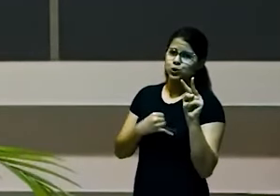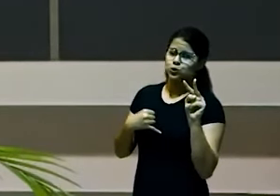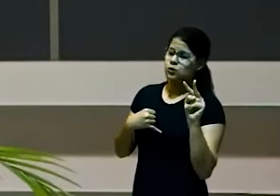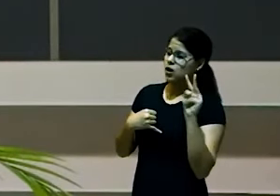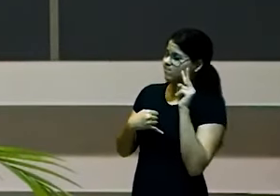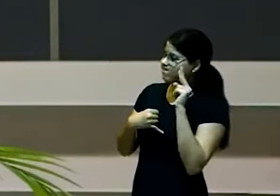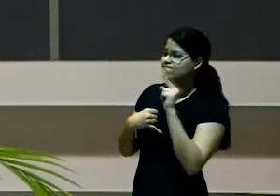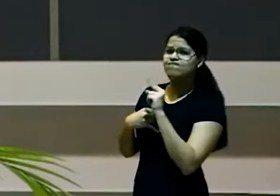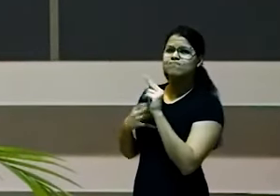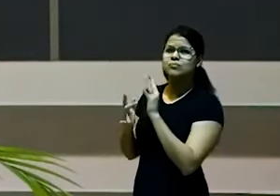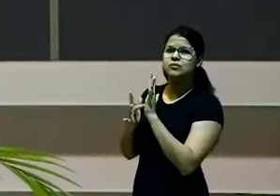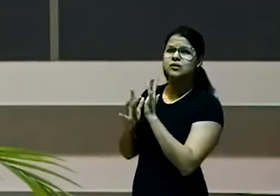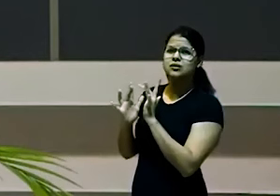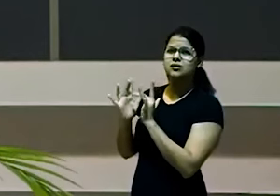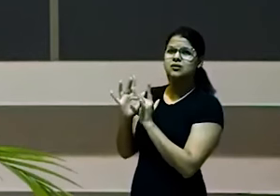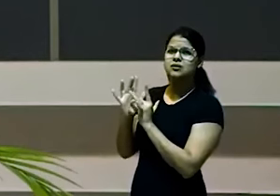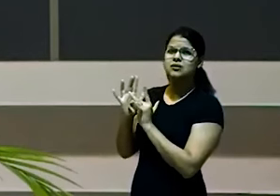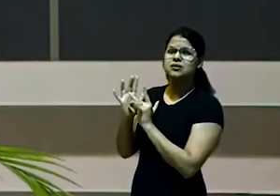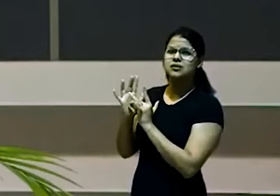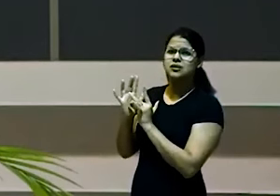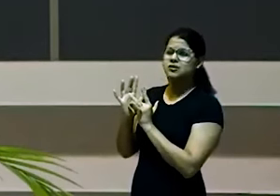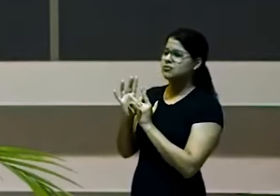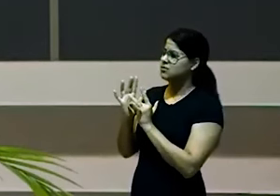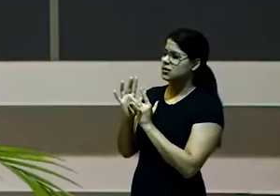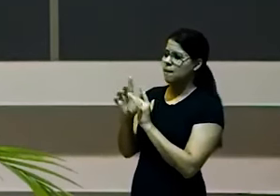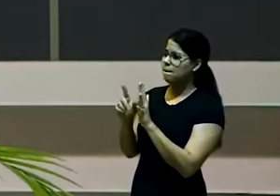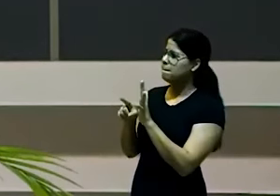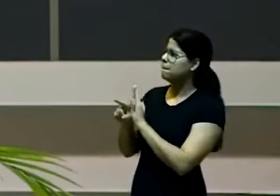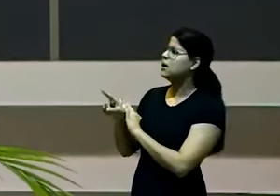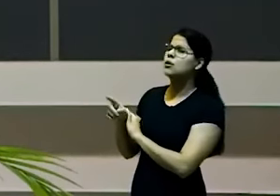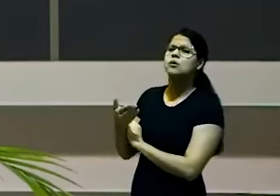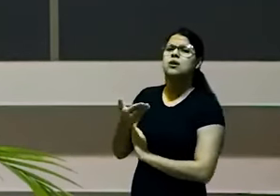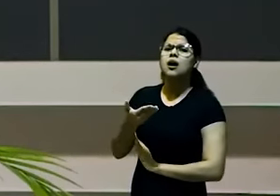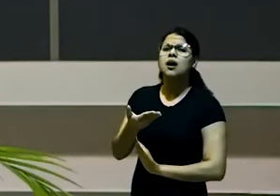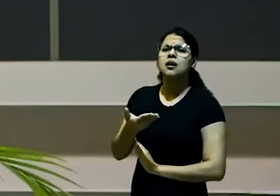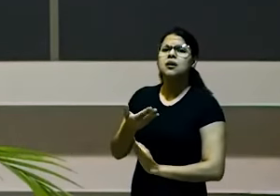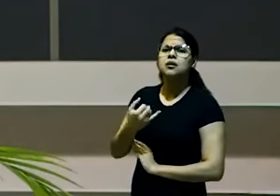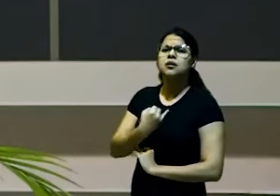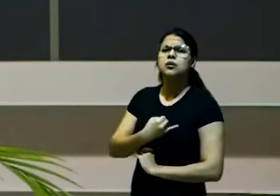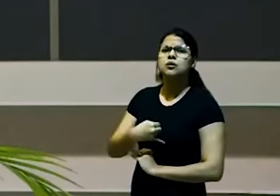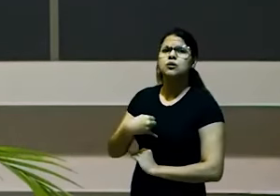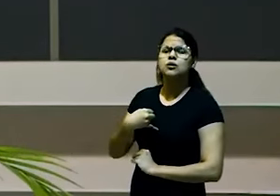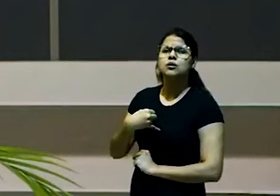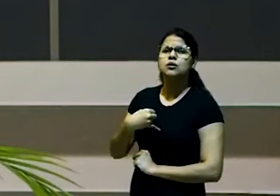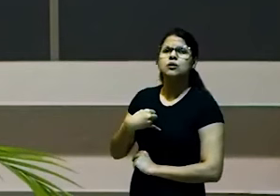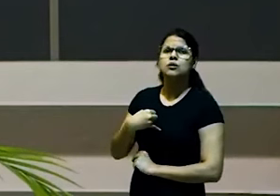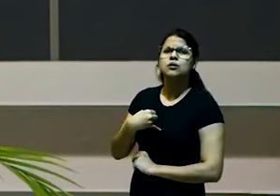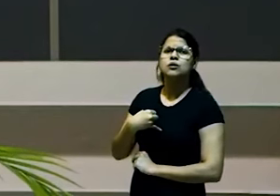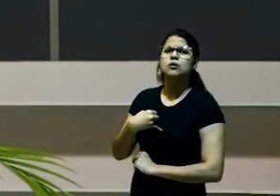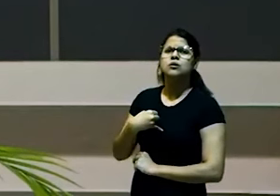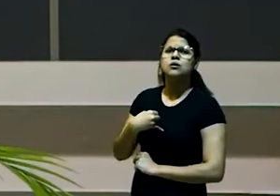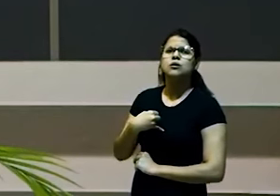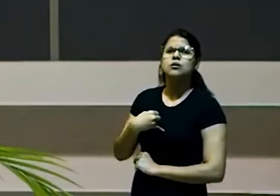senhor que será de João e Jesus ele responde se eu quero